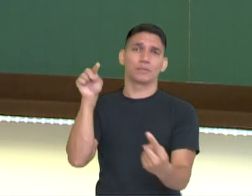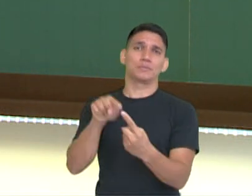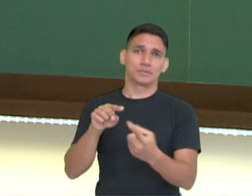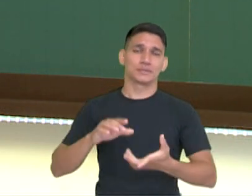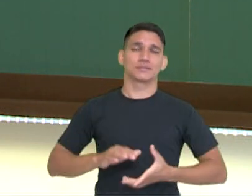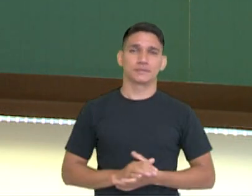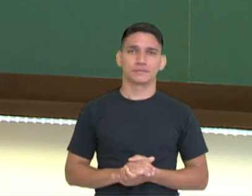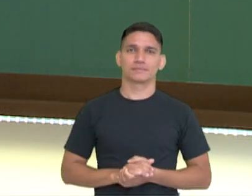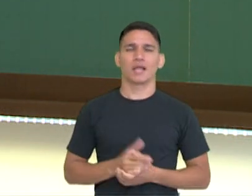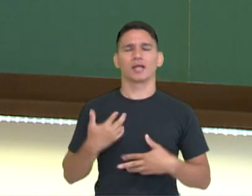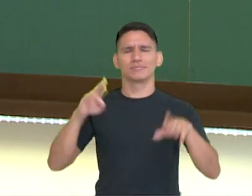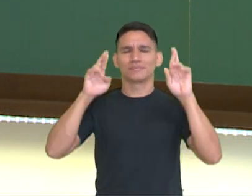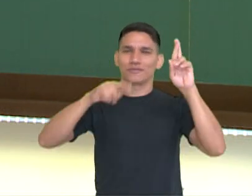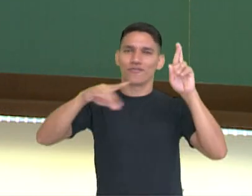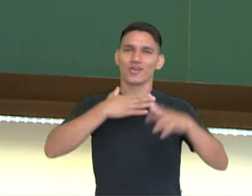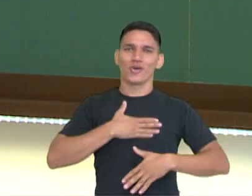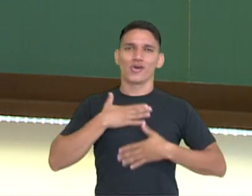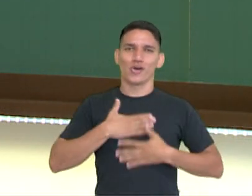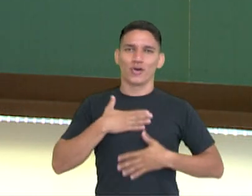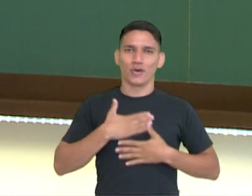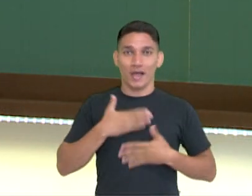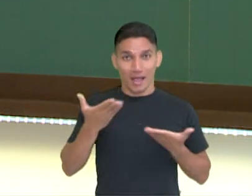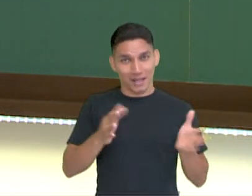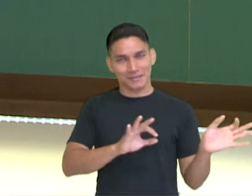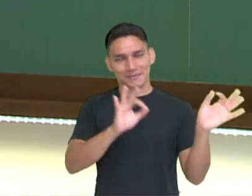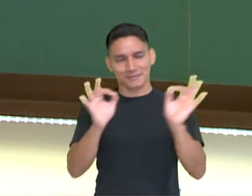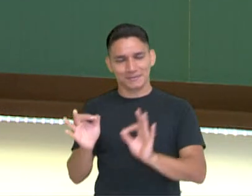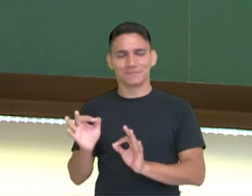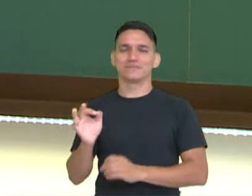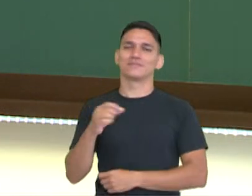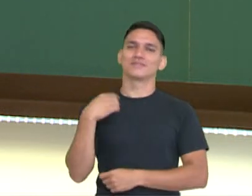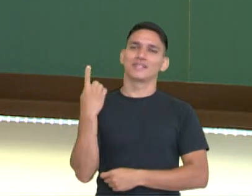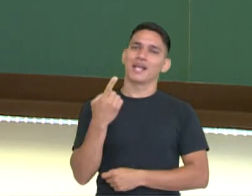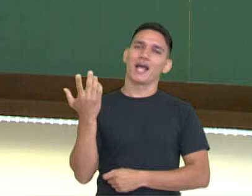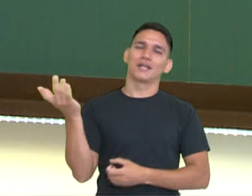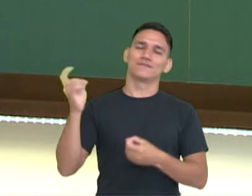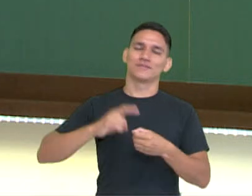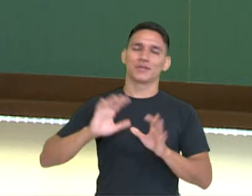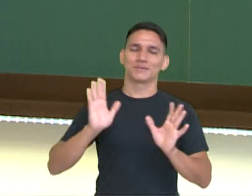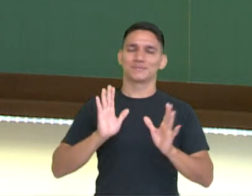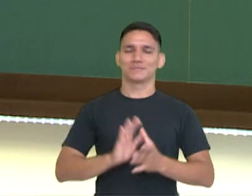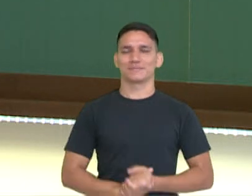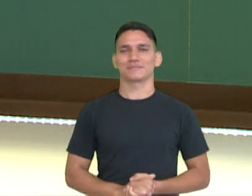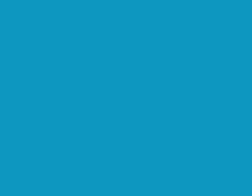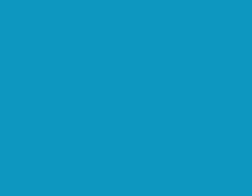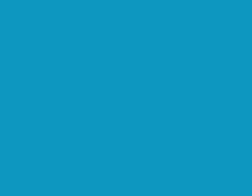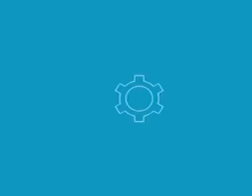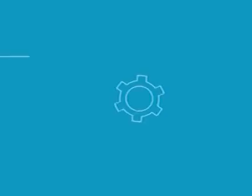objetiva. Espero que você tenha gostado dessa aula e até breve!